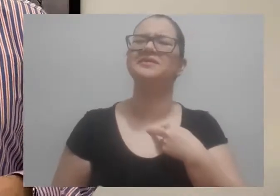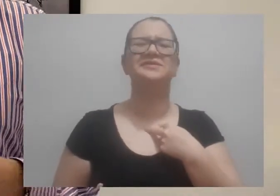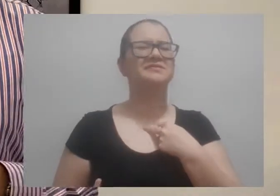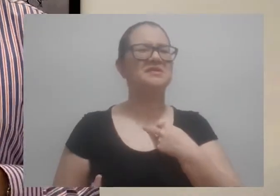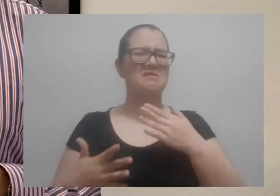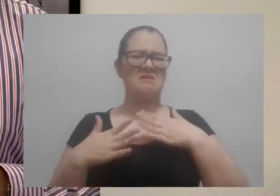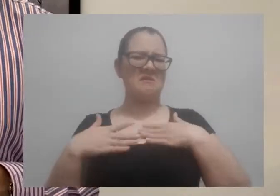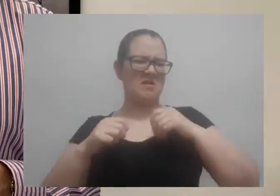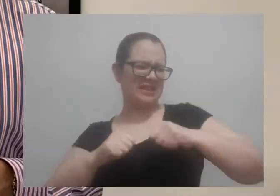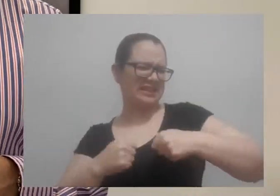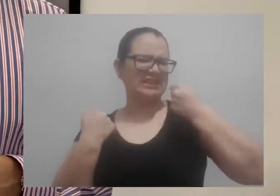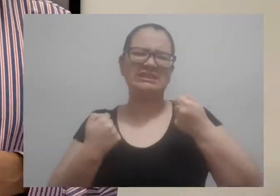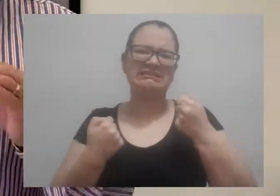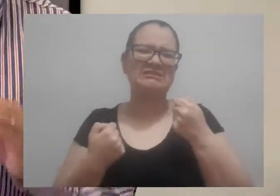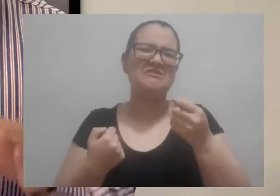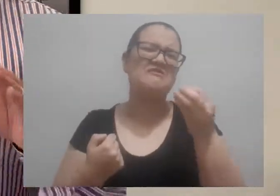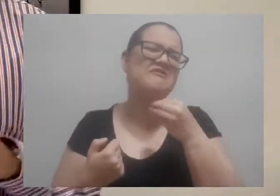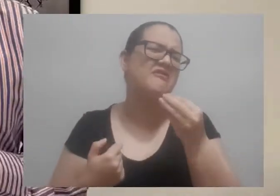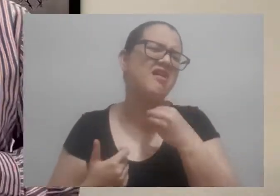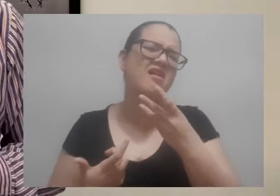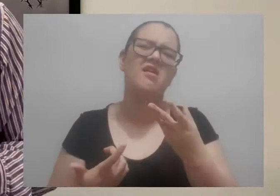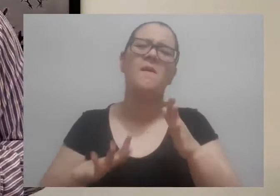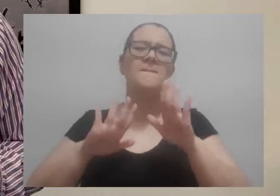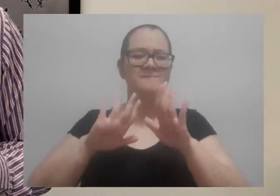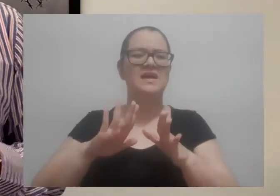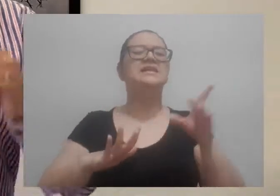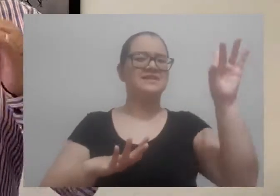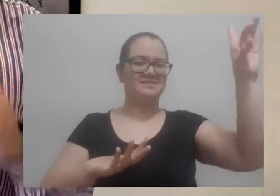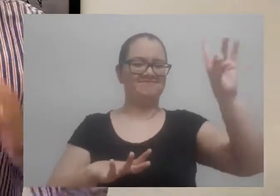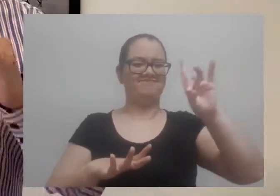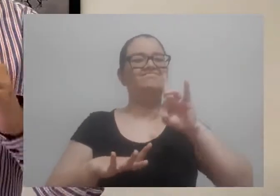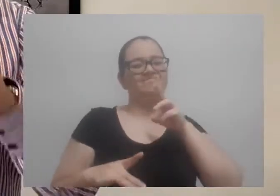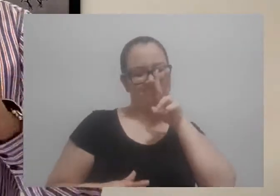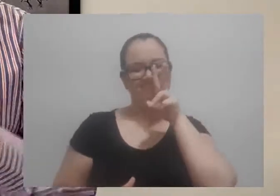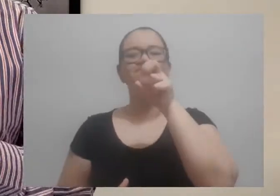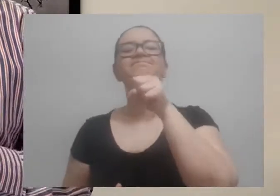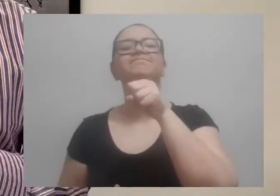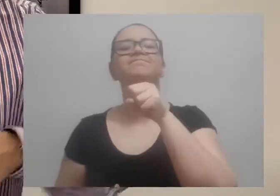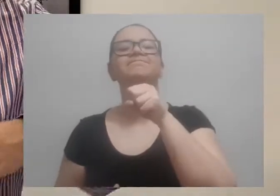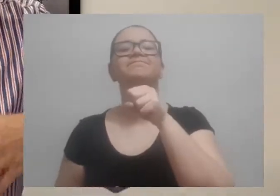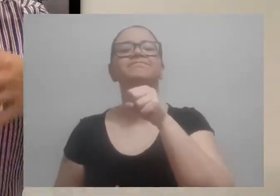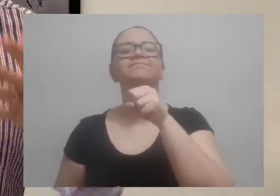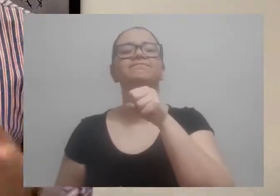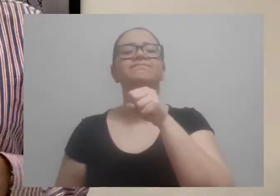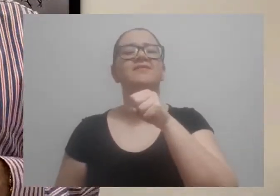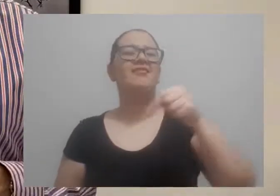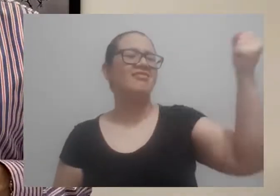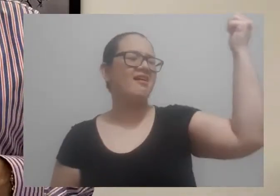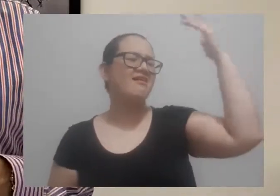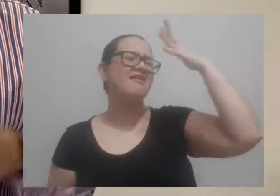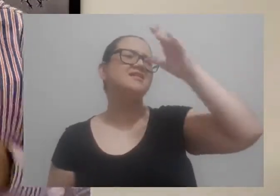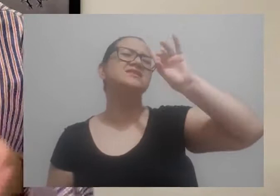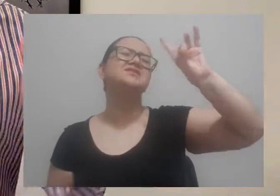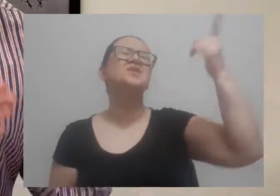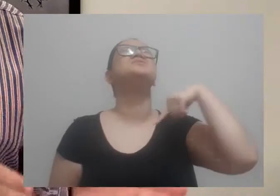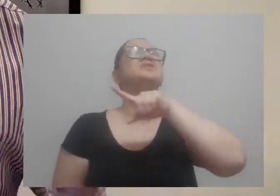Senhor nós podemos. Debaixo de Tua graça, revestidos com a graça do Senhor, nós temos condições sim